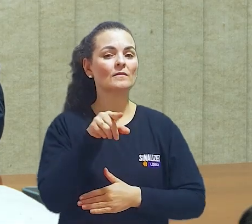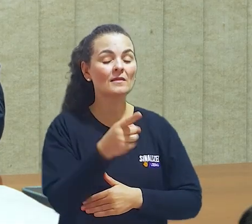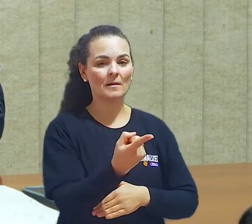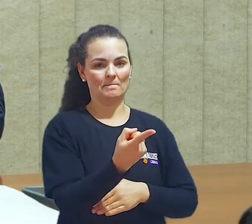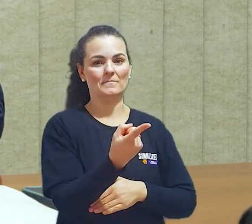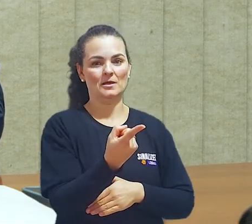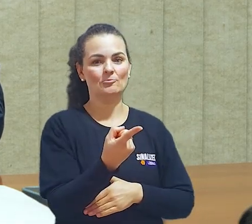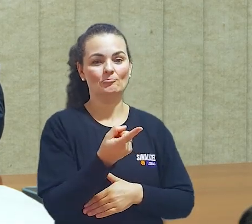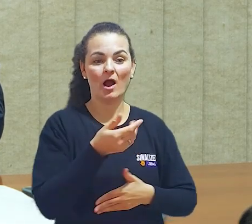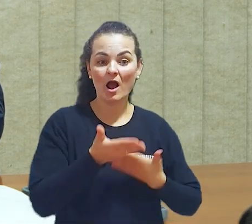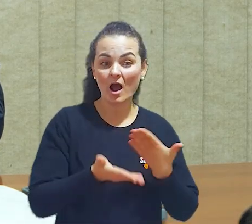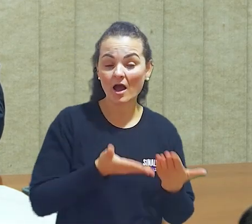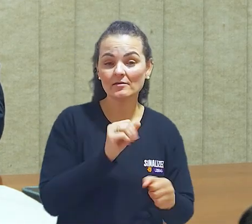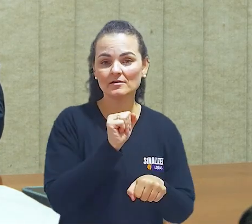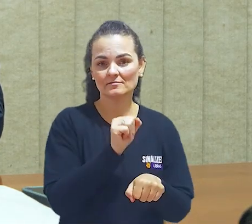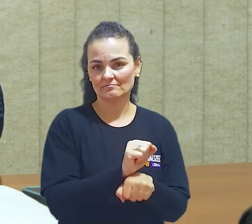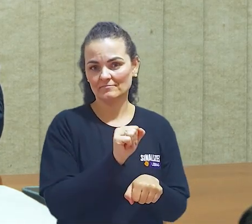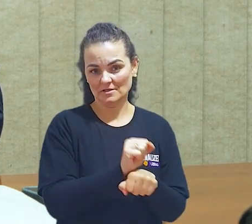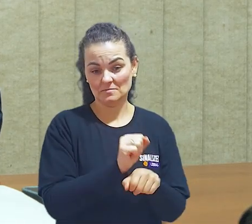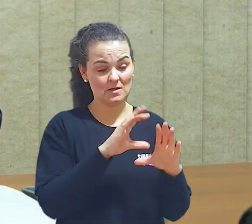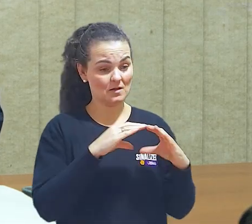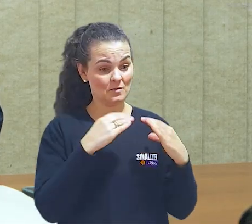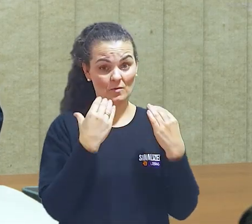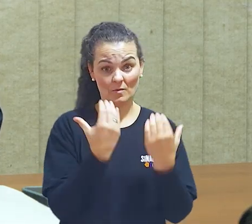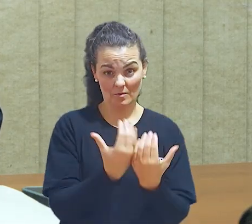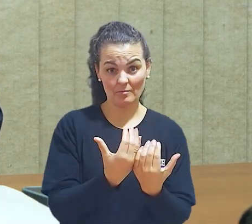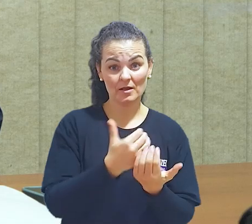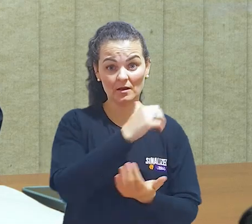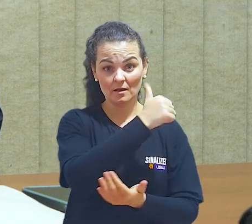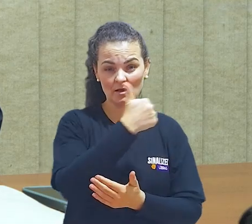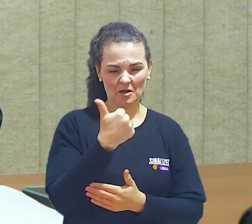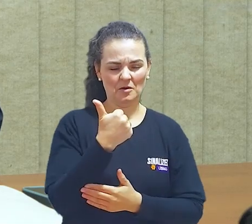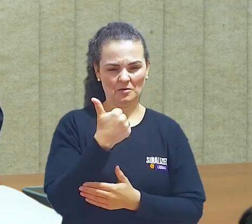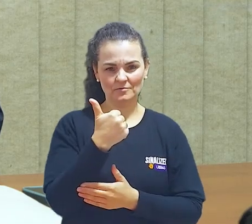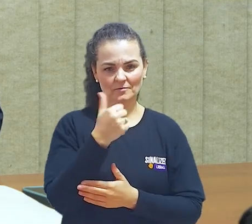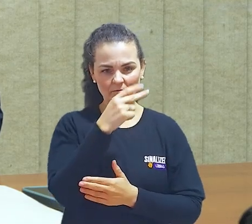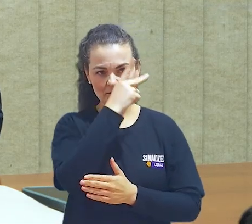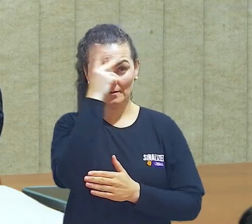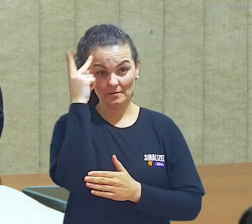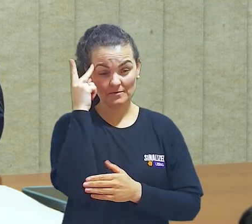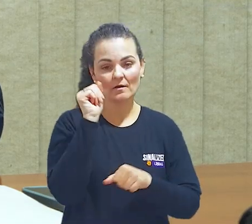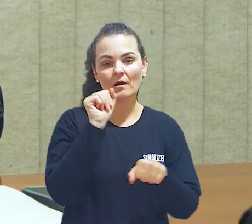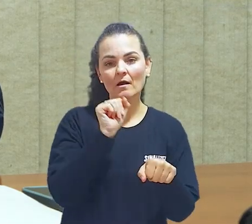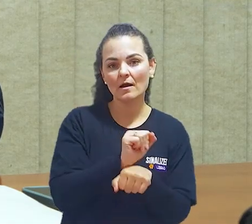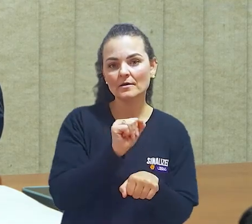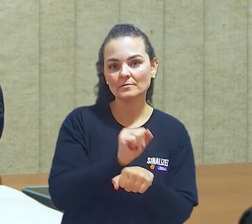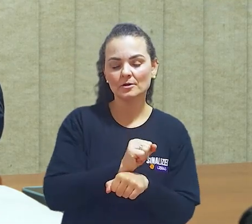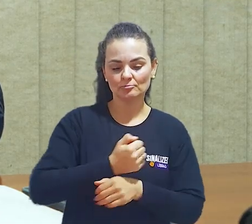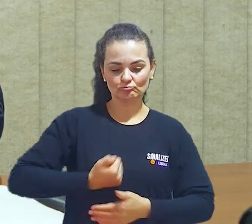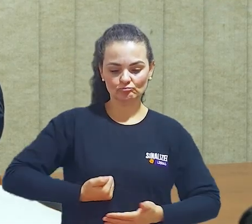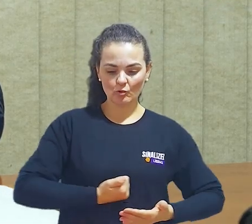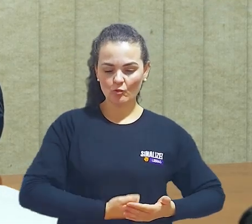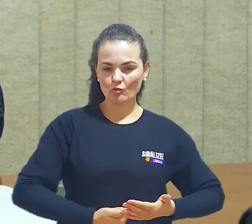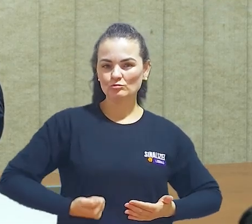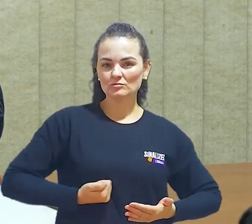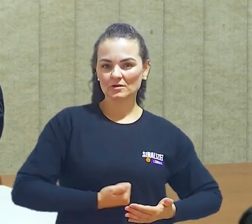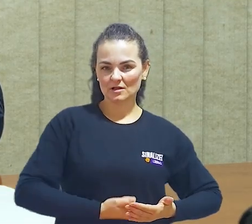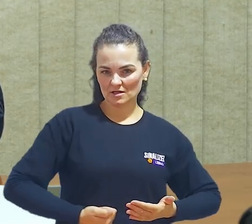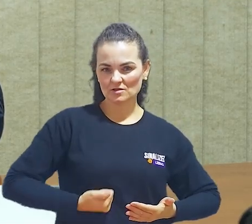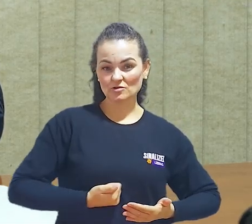esperados aí por munícipes, seja 11 mil e poucos munícipes aguardando a ultrassonografia, ou